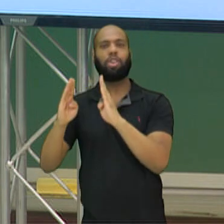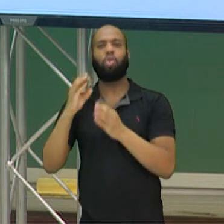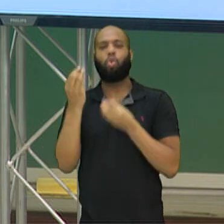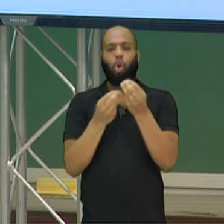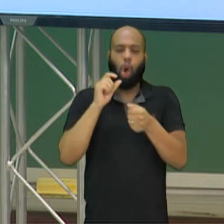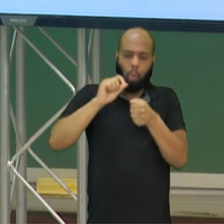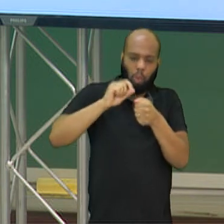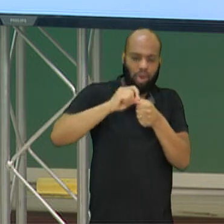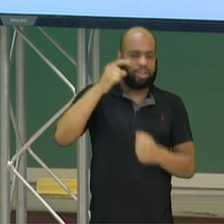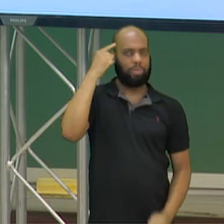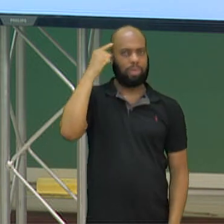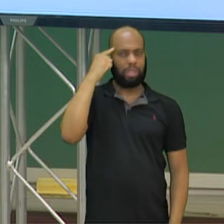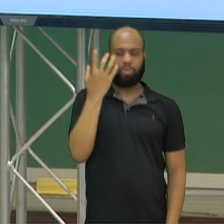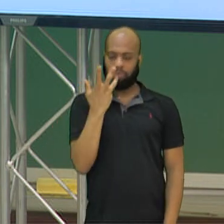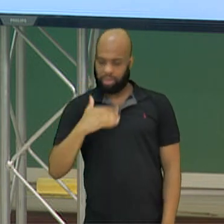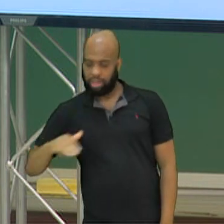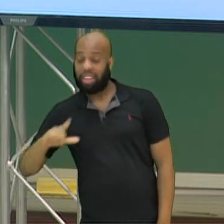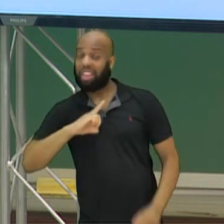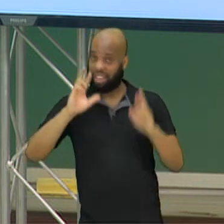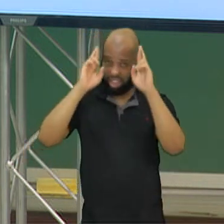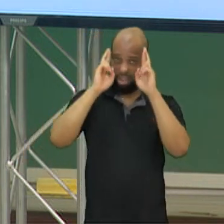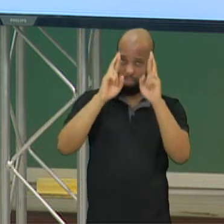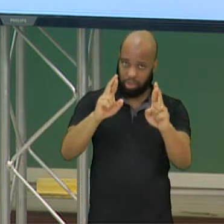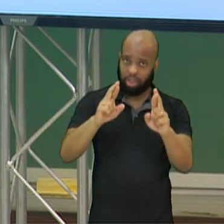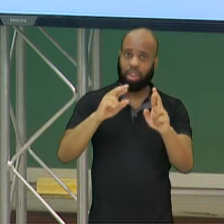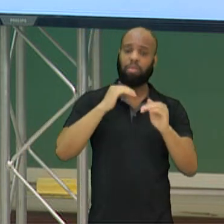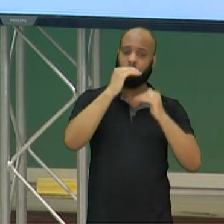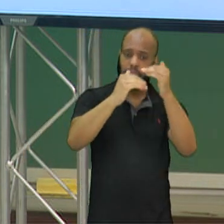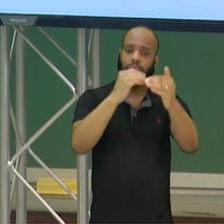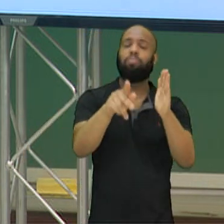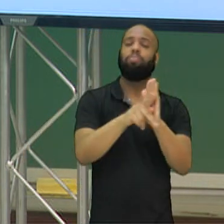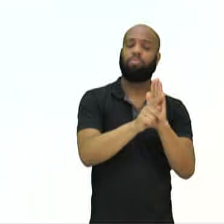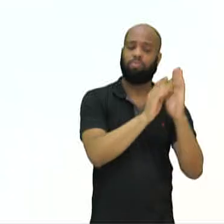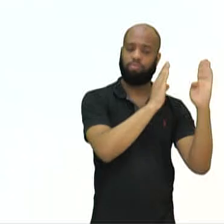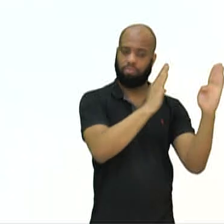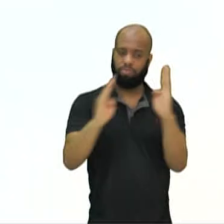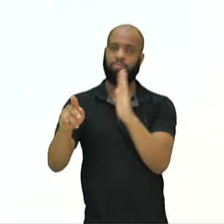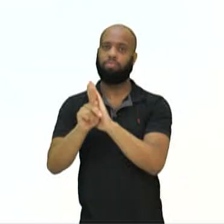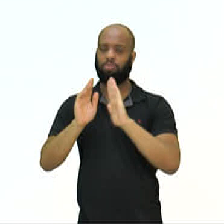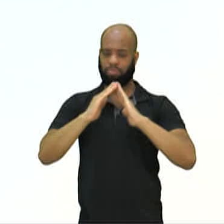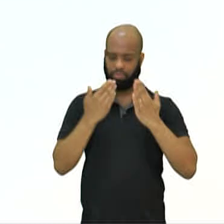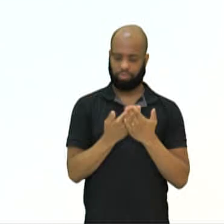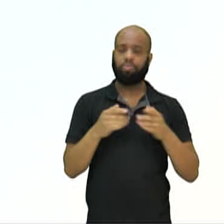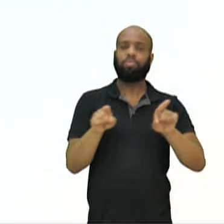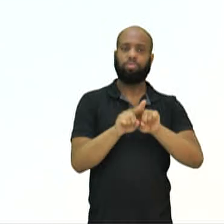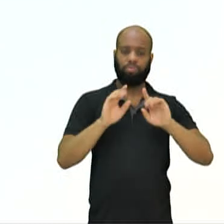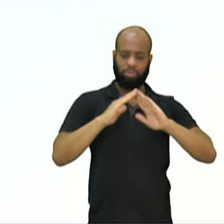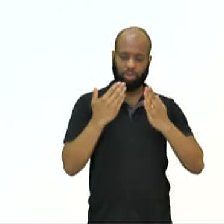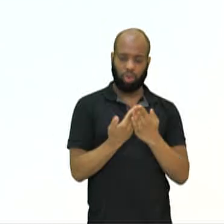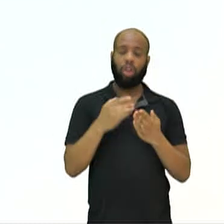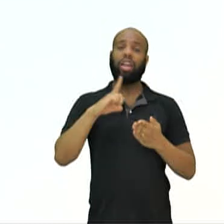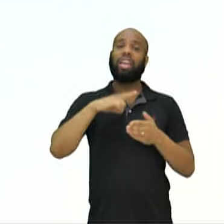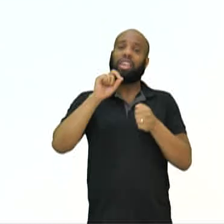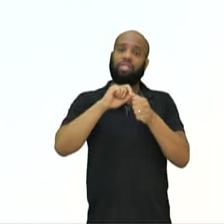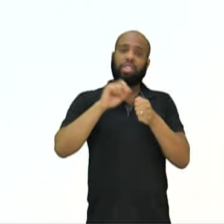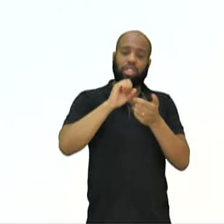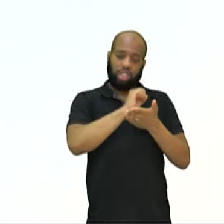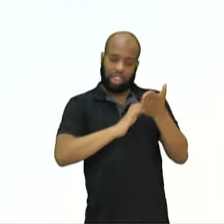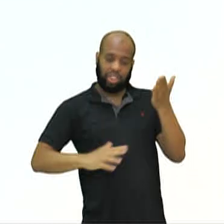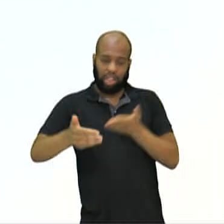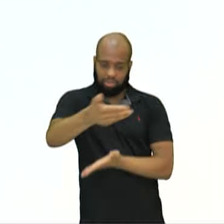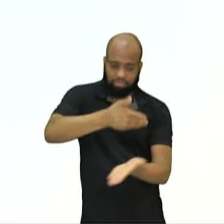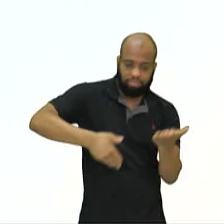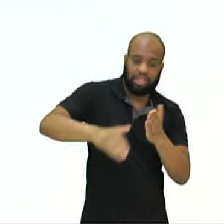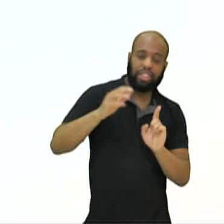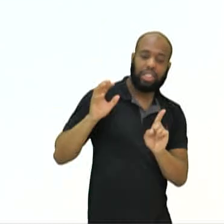das crianças que deve ser respeitado pela programação da escola. A escola deve elaborar atividades interativas que estimulem